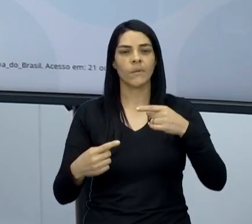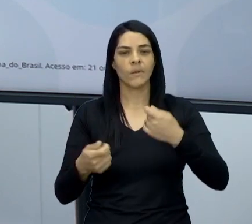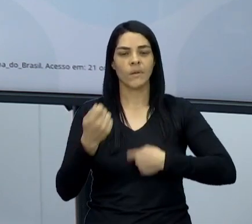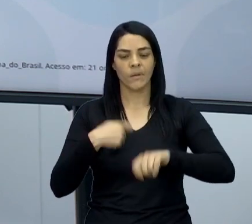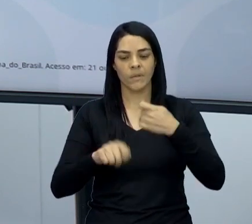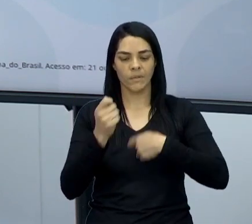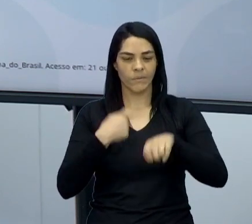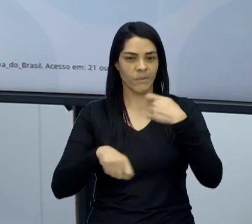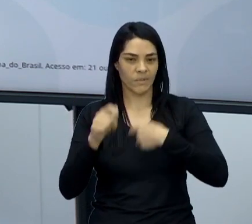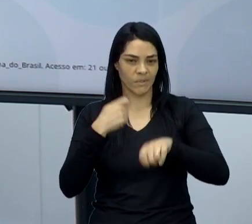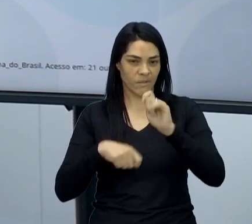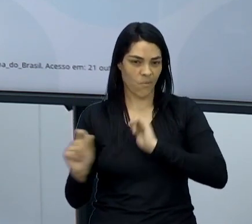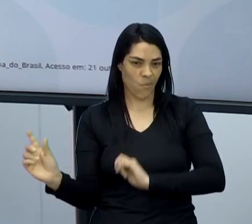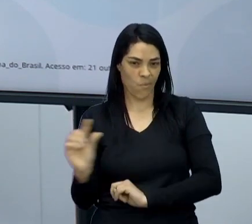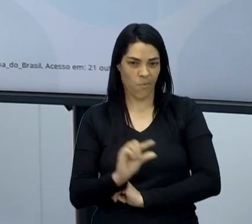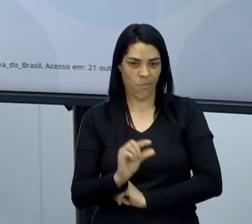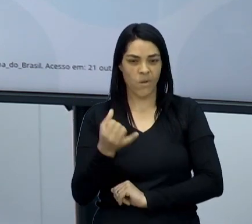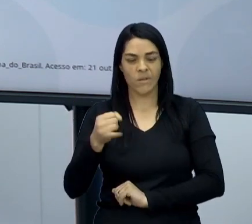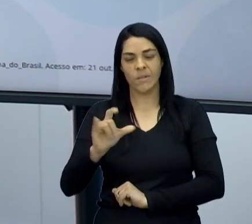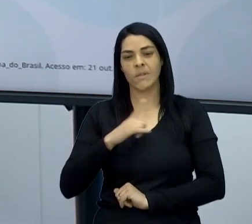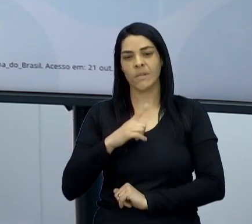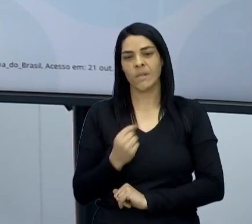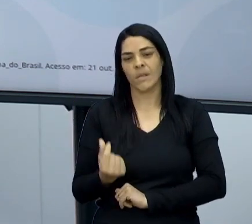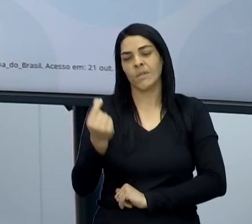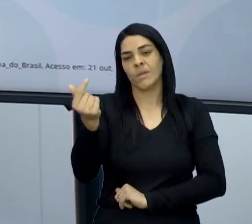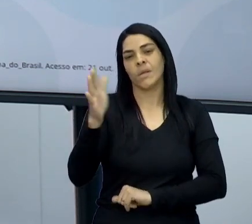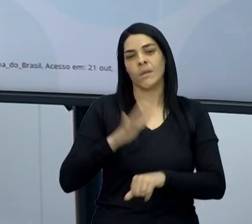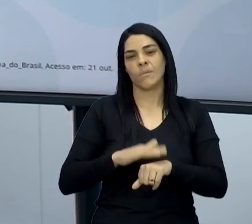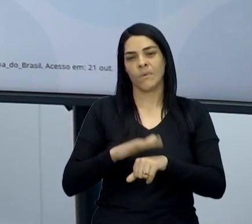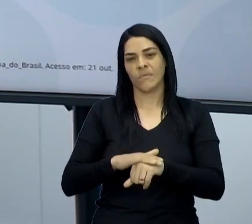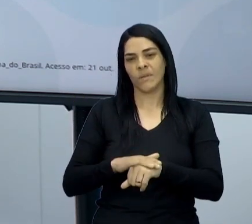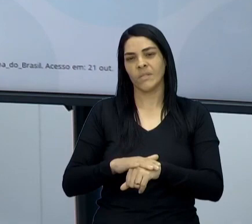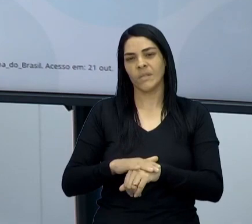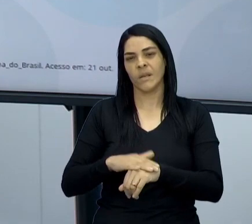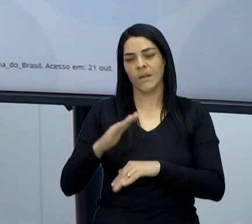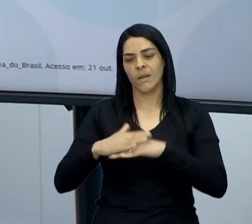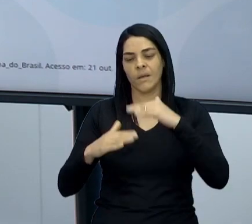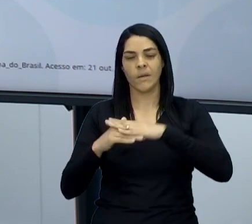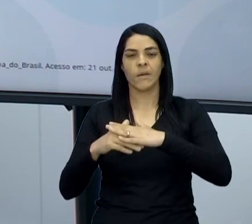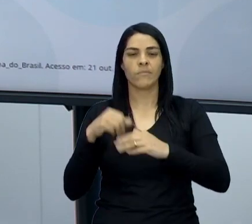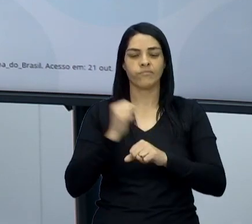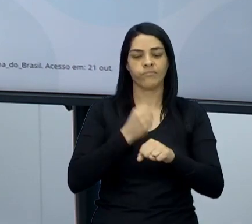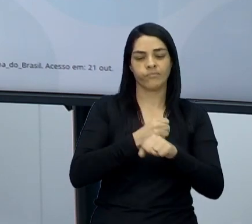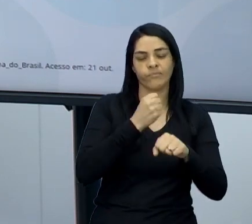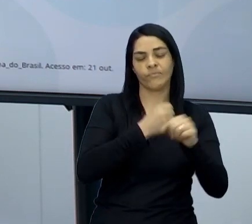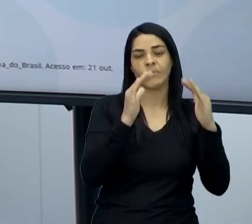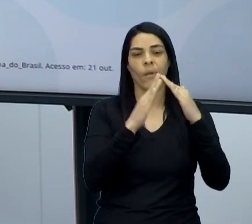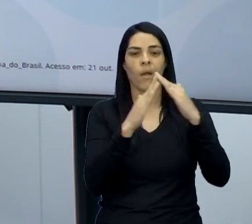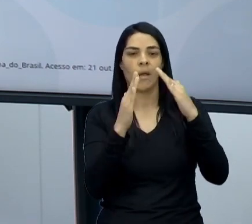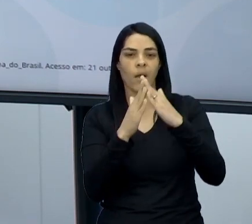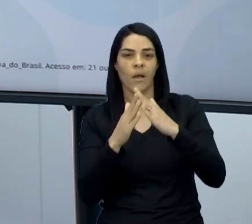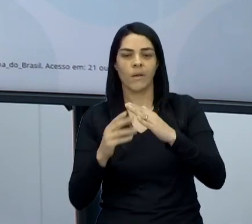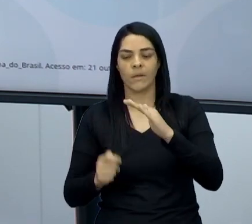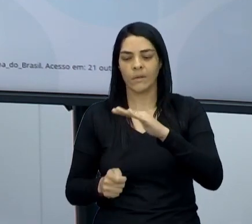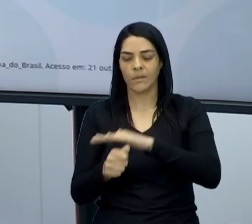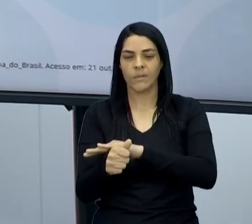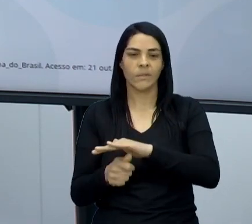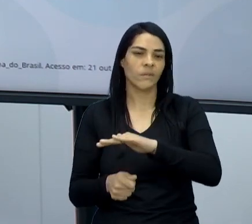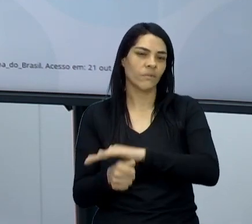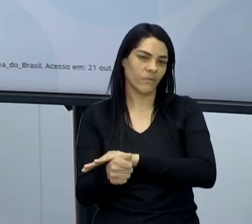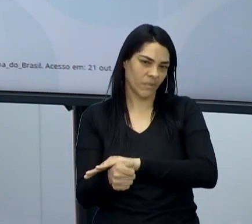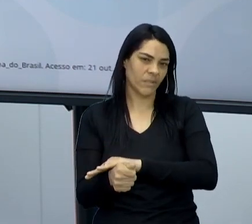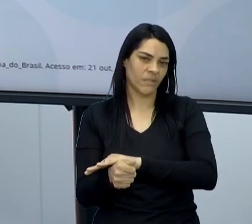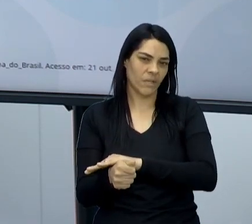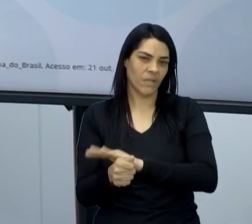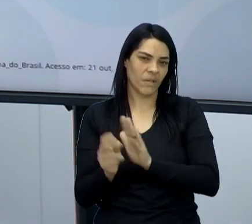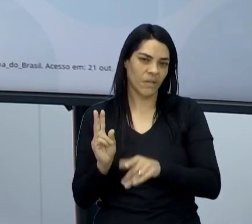da escassez. Você tem dinheiro para fazer reconstrução, para poder fazer casa popular, para poder investir, emprestar para as